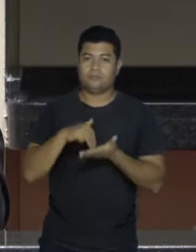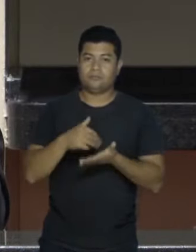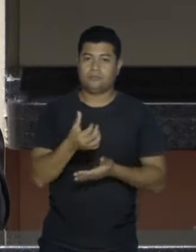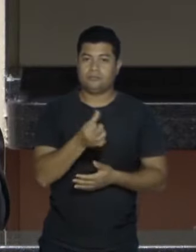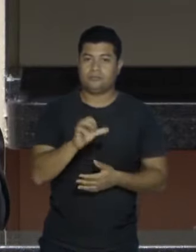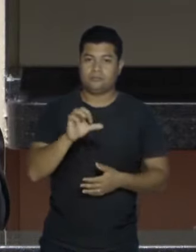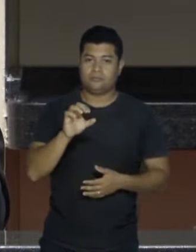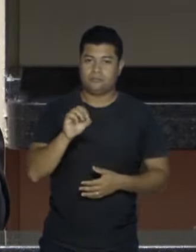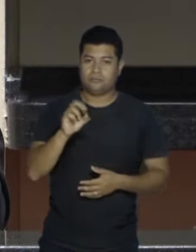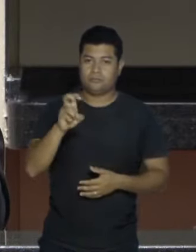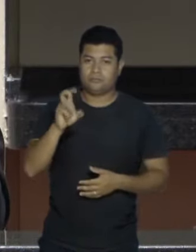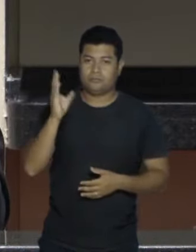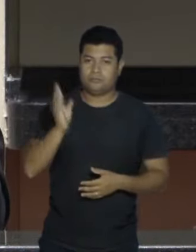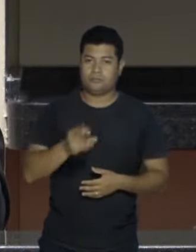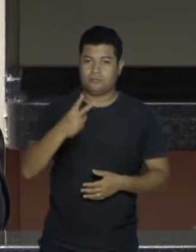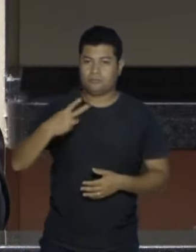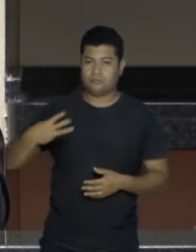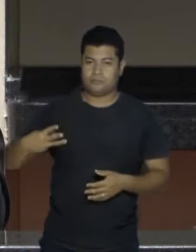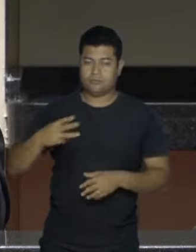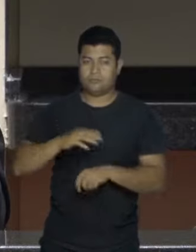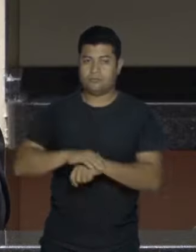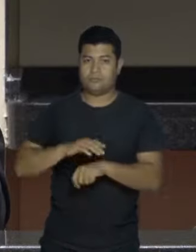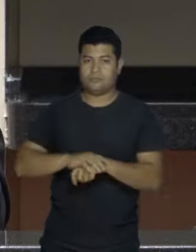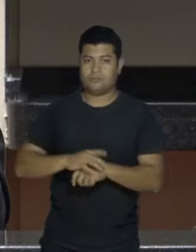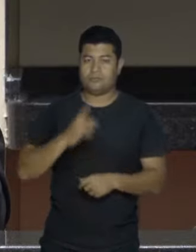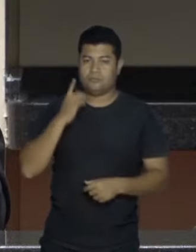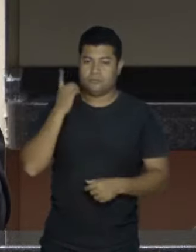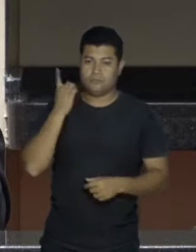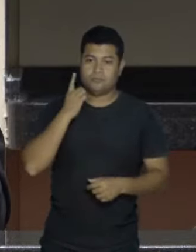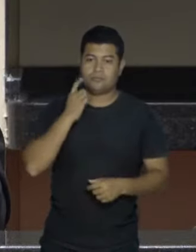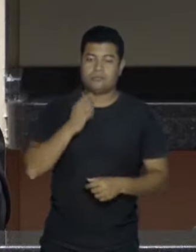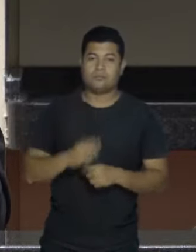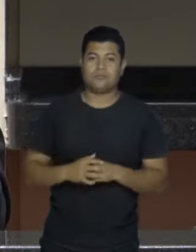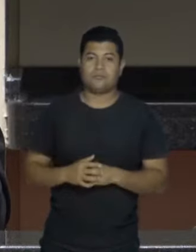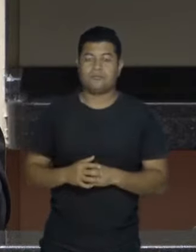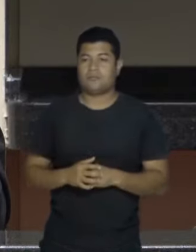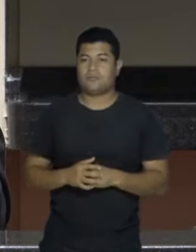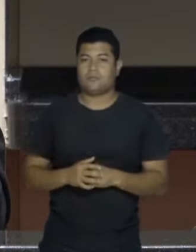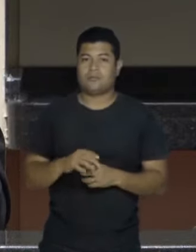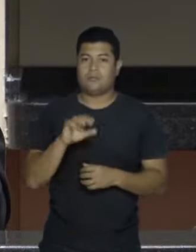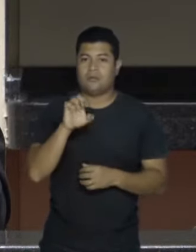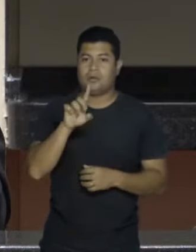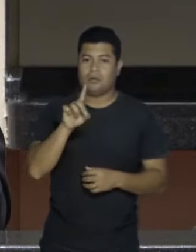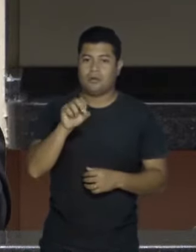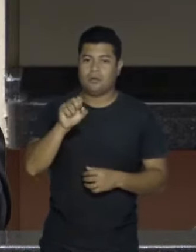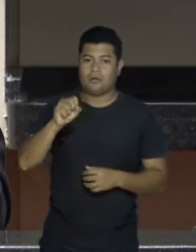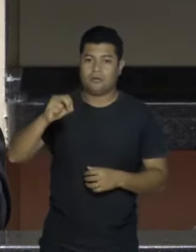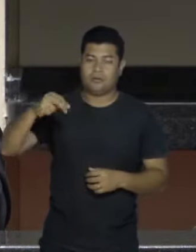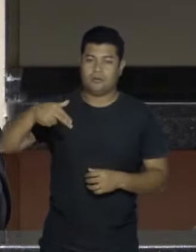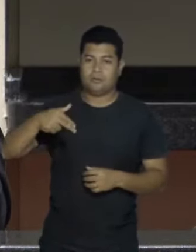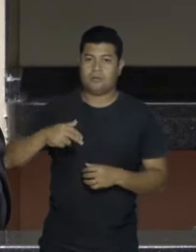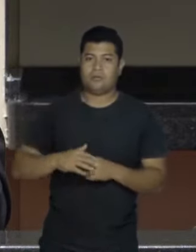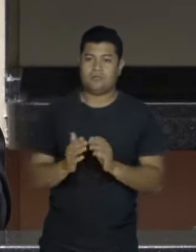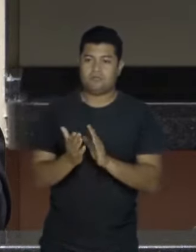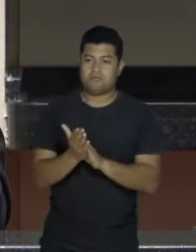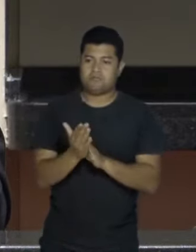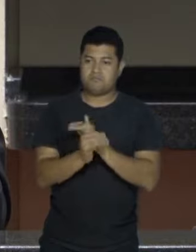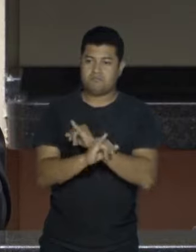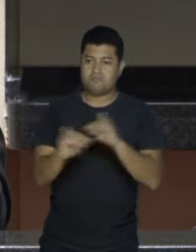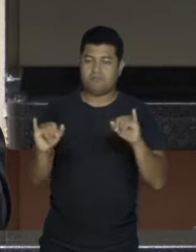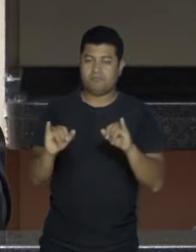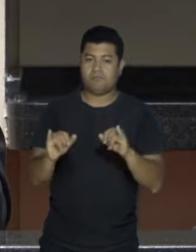605 2023 autoria Deputado Emerson Stein manifestação da pausa ao Senhor Vinícius voing Severiano representante do Tiradentes